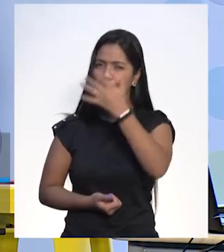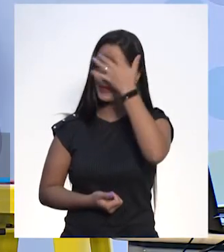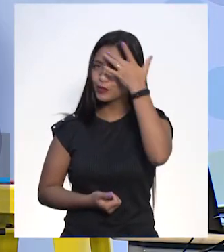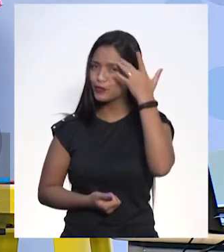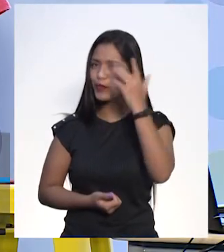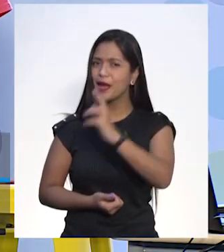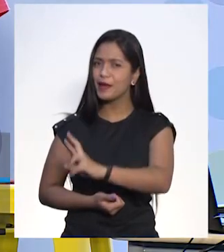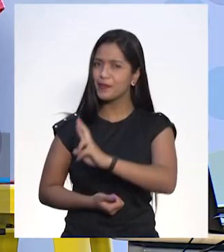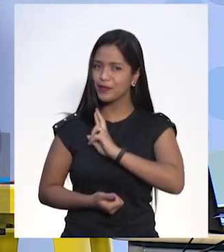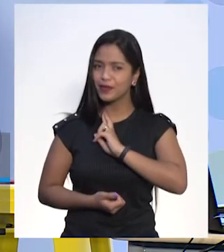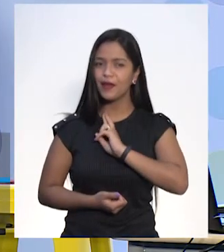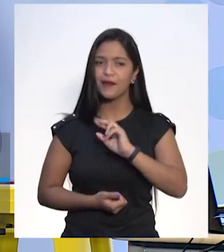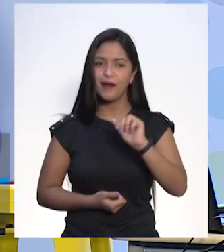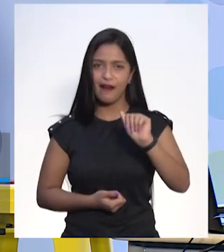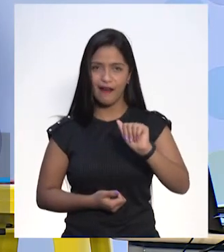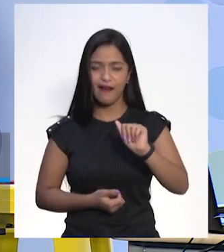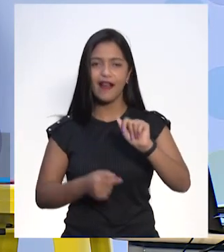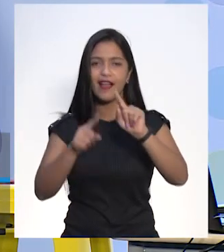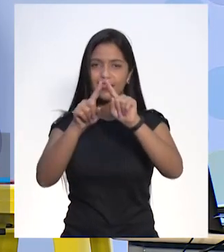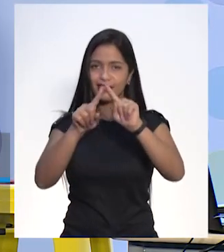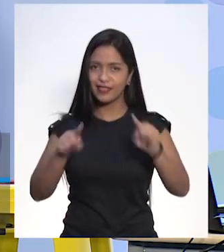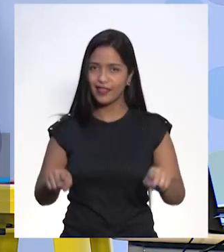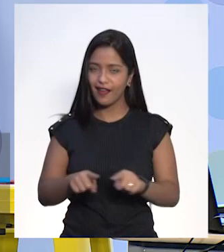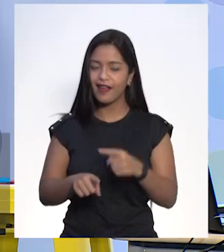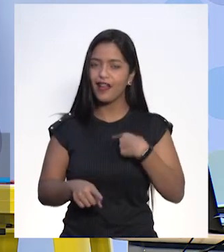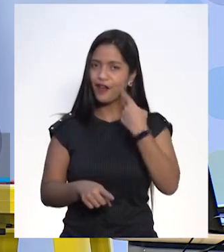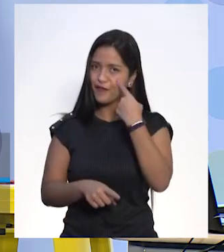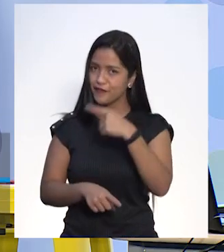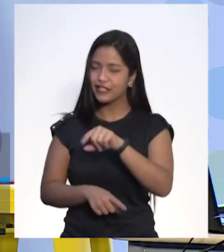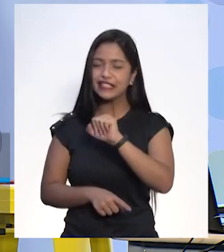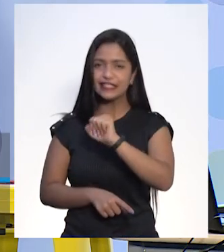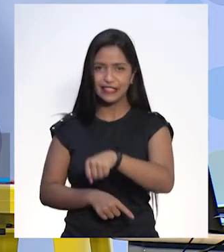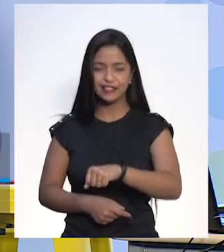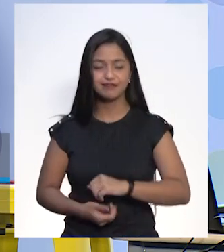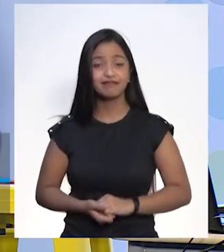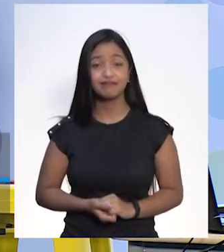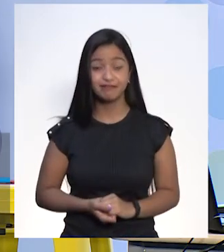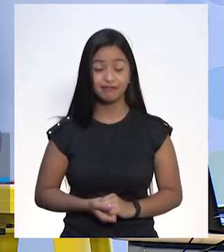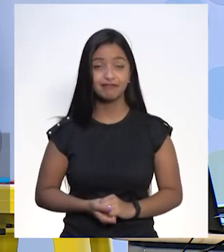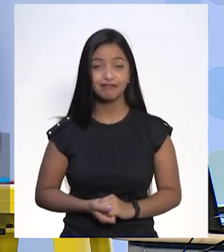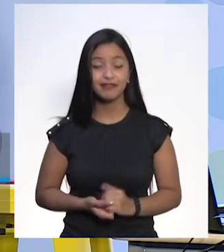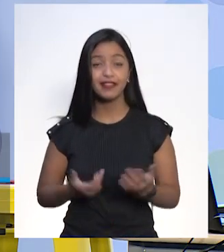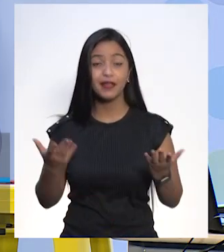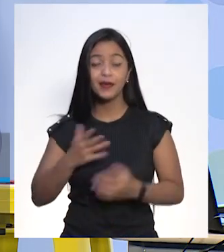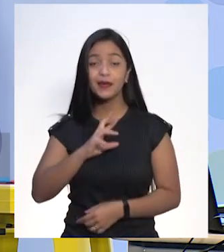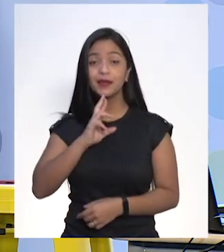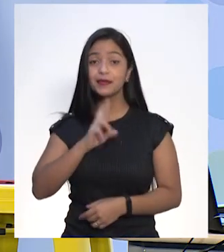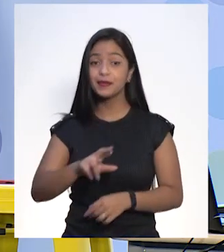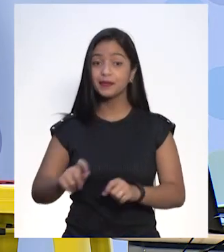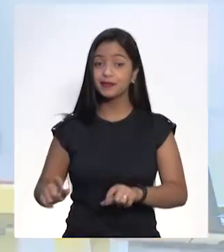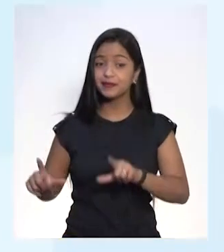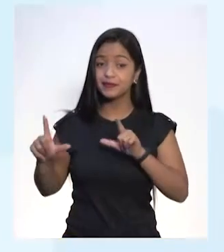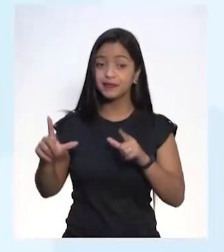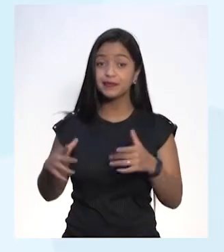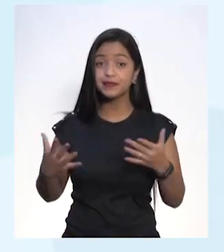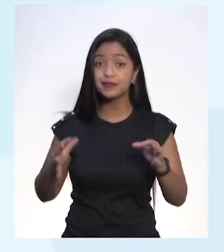Você viu uma triangular? Eu vi uma triangular, sim, tá? Mas subir a resposta. Ixi, não. O formato da placa